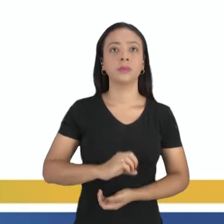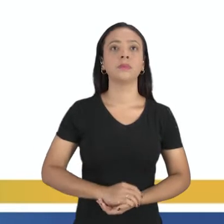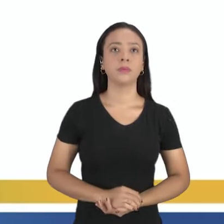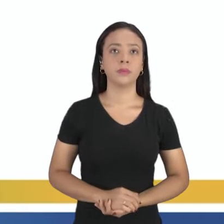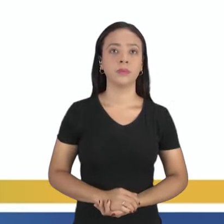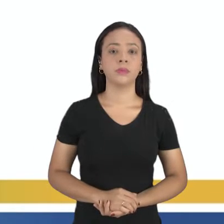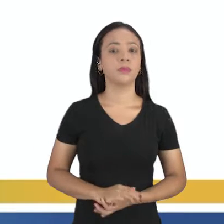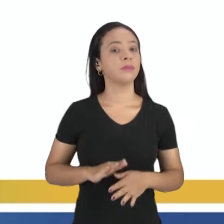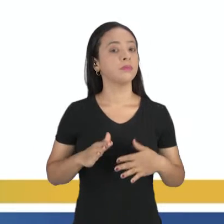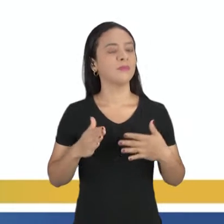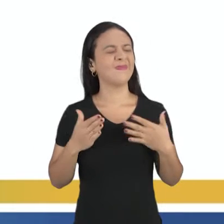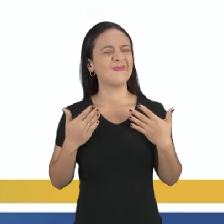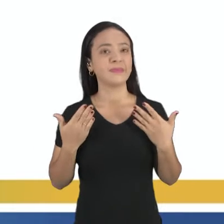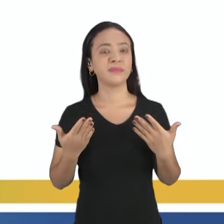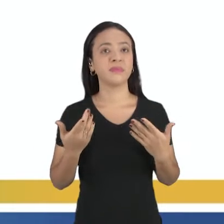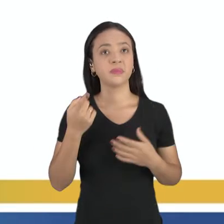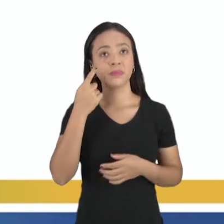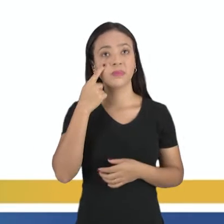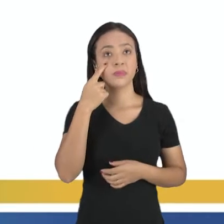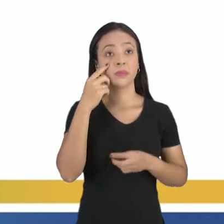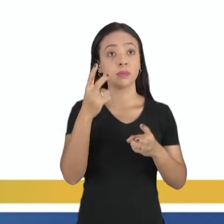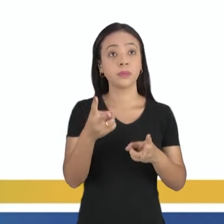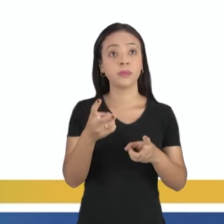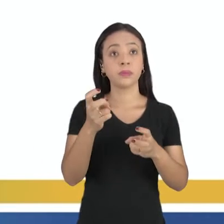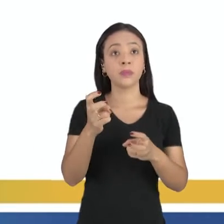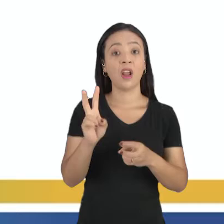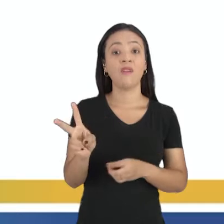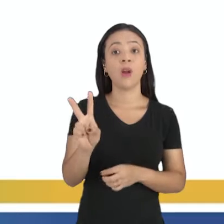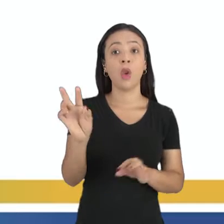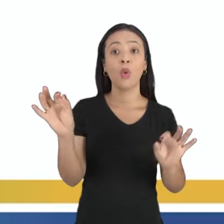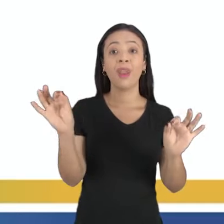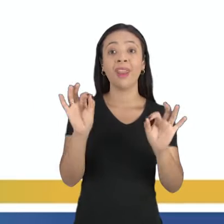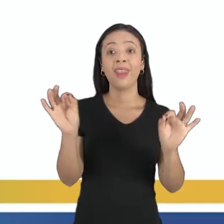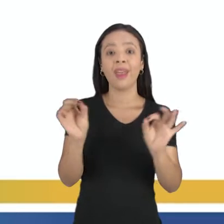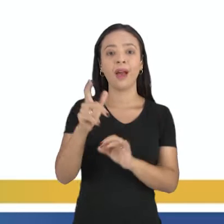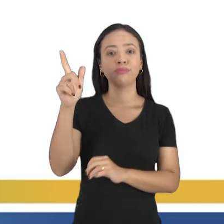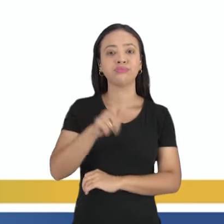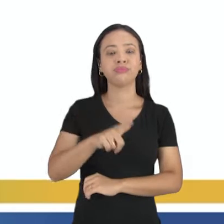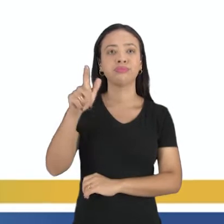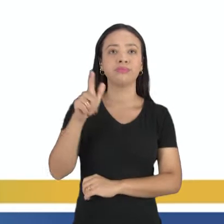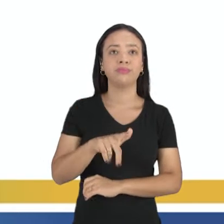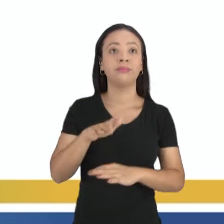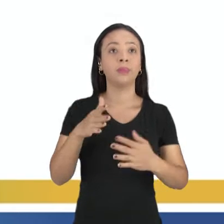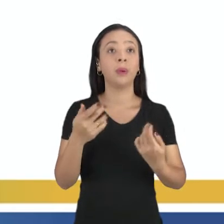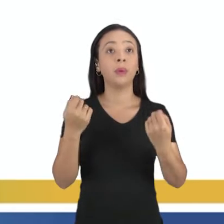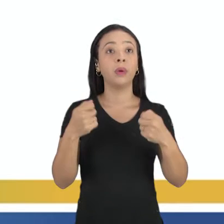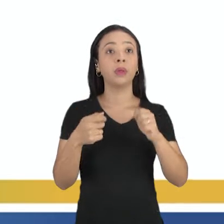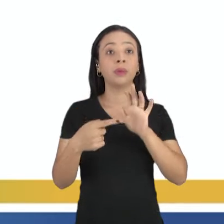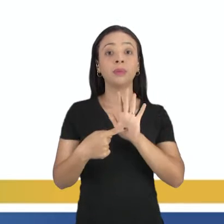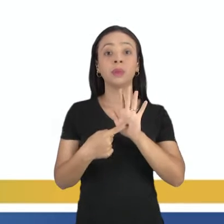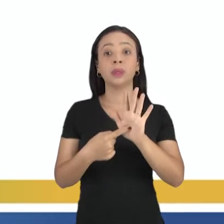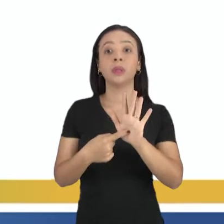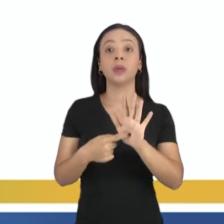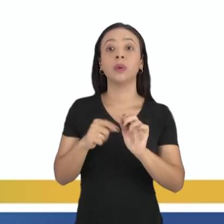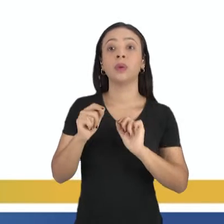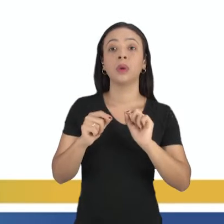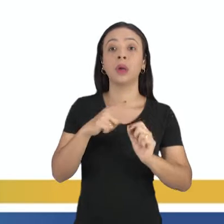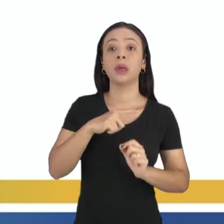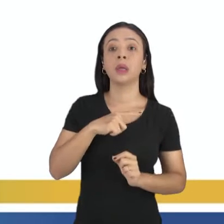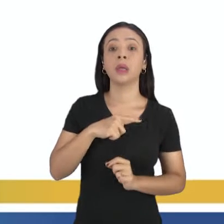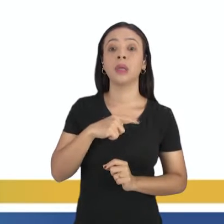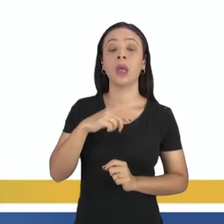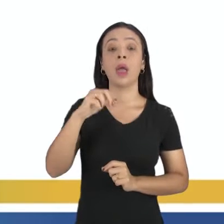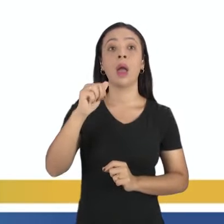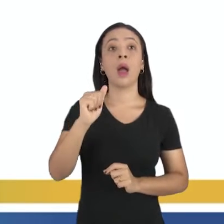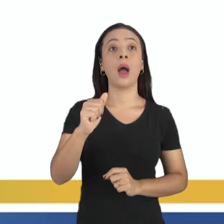e 40, Então, note que nenhum valor se repete. Então, podemos, afirmar aí que nós temos uma